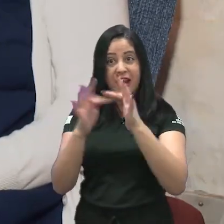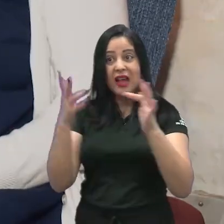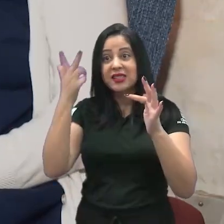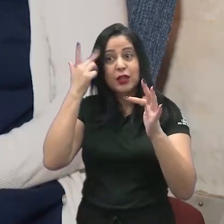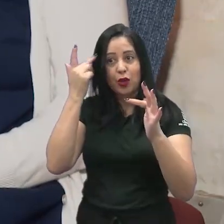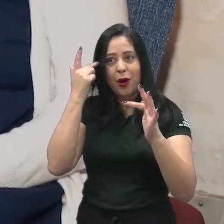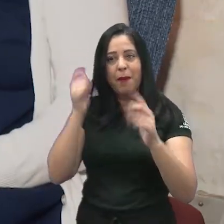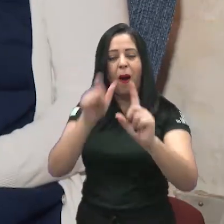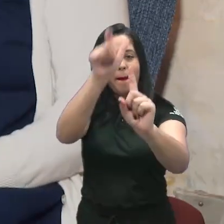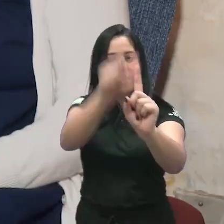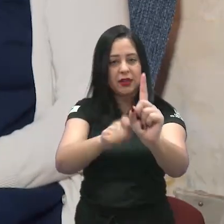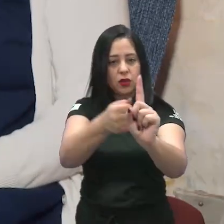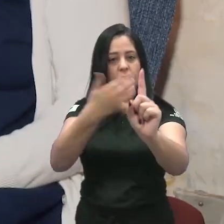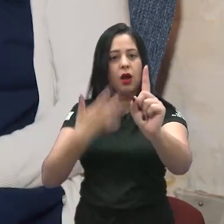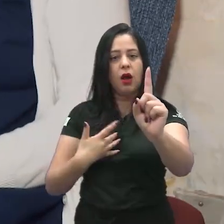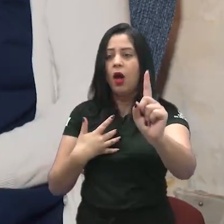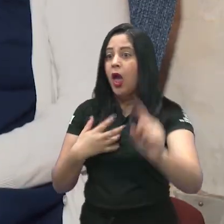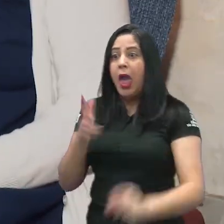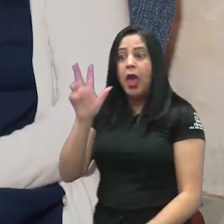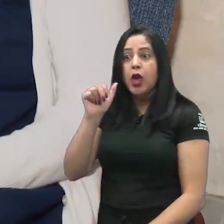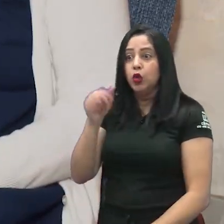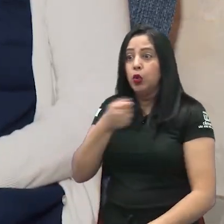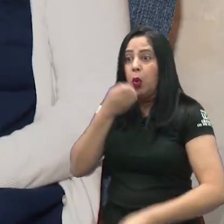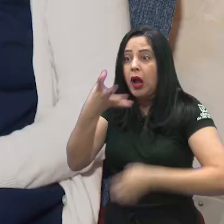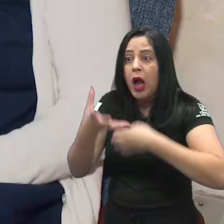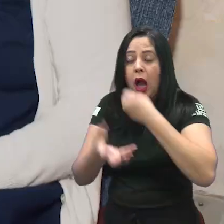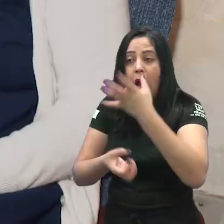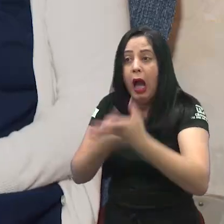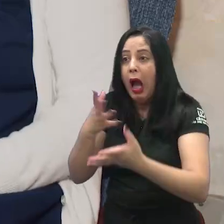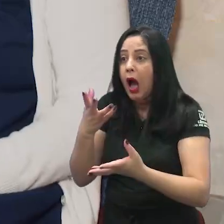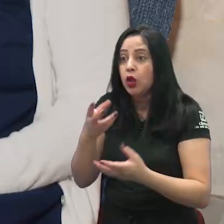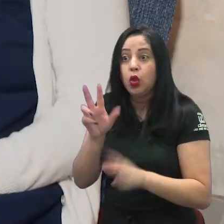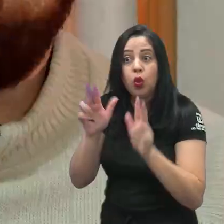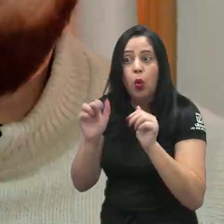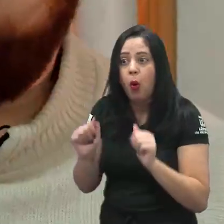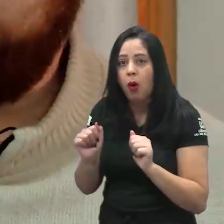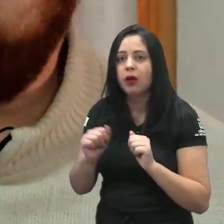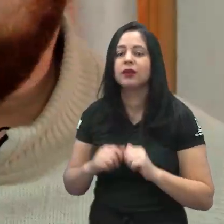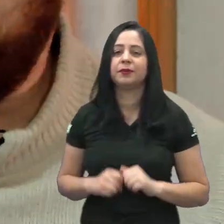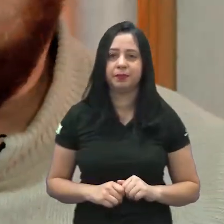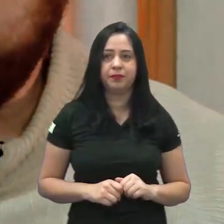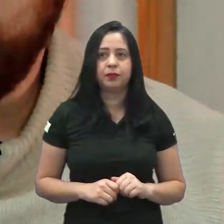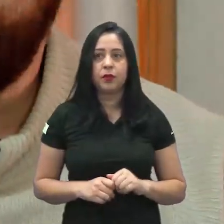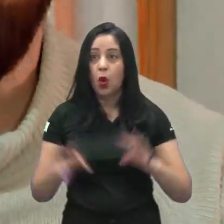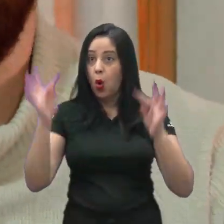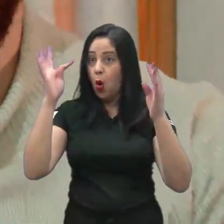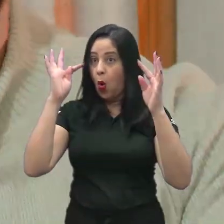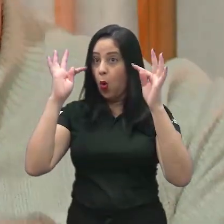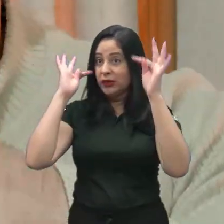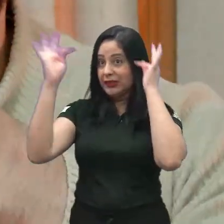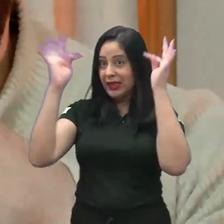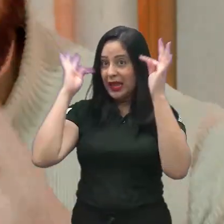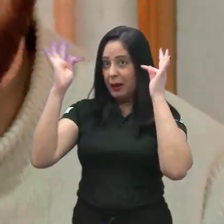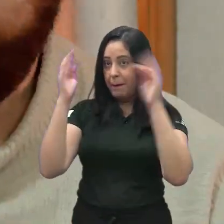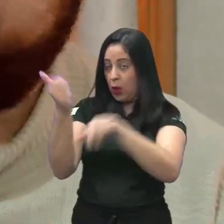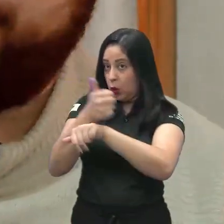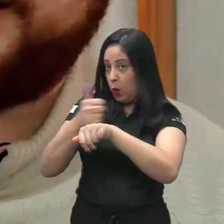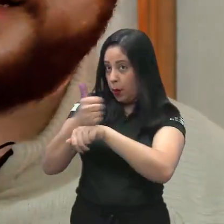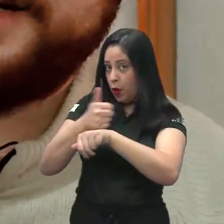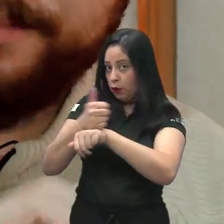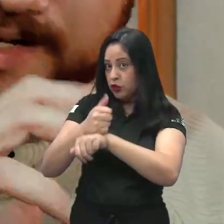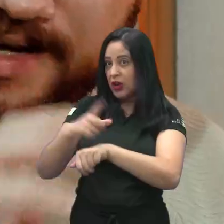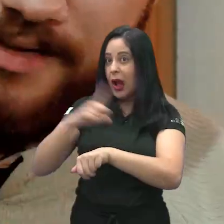que um psicólogo escuta é: eu nunca falei isso para ninguém. O terapeuta, ele tem uma abordagem própria e ele vai trabalhar